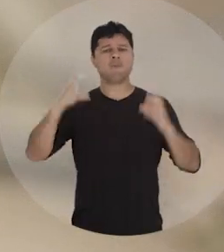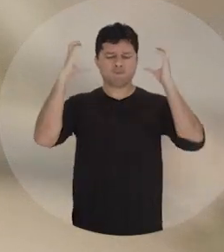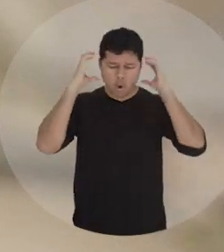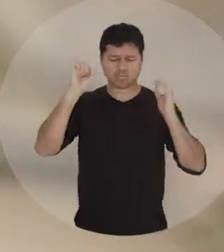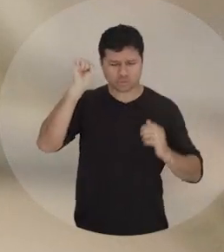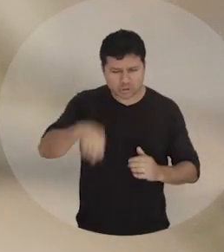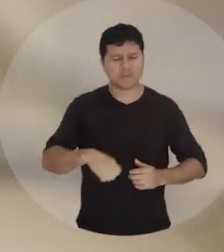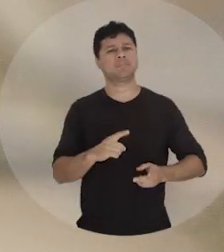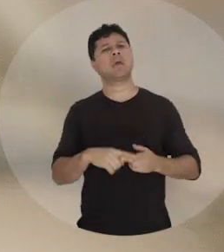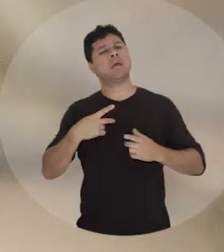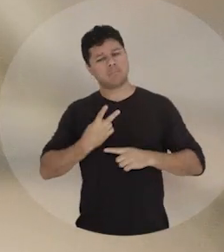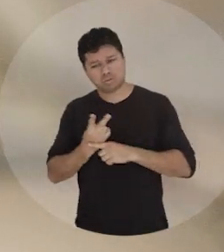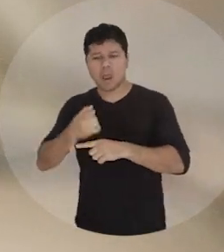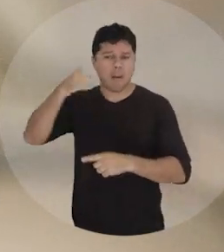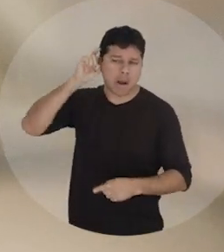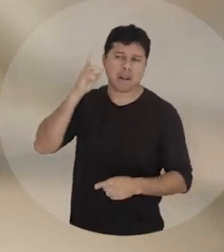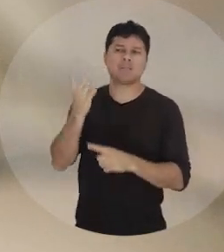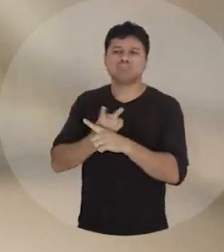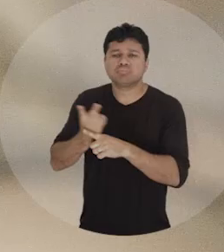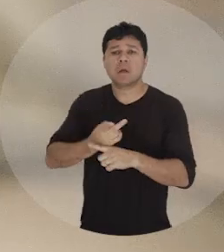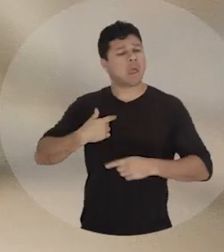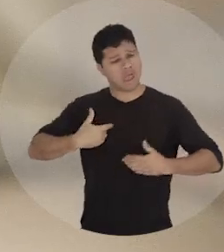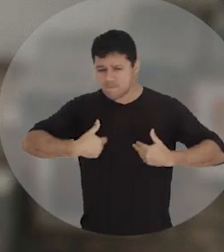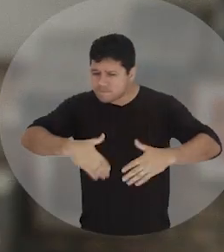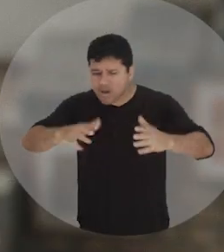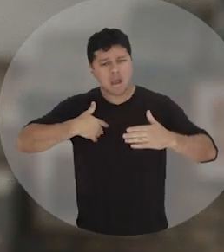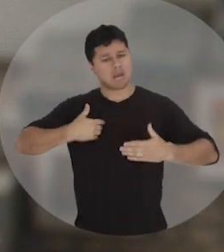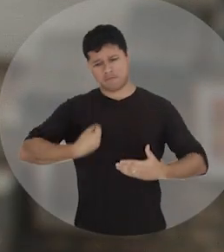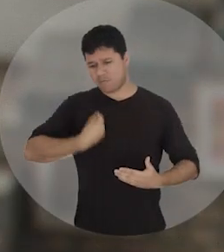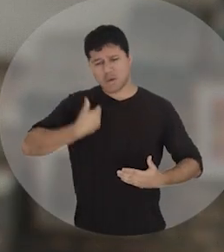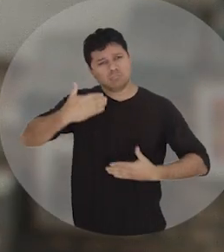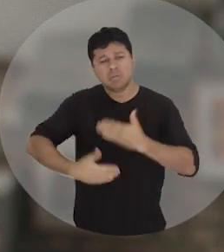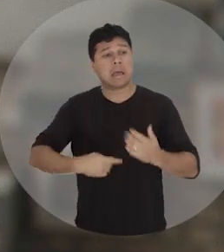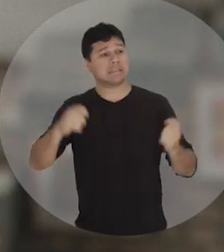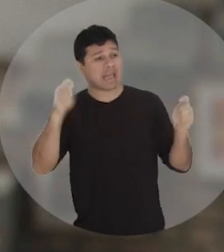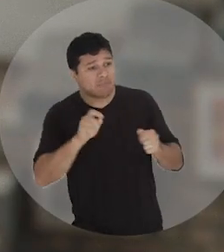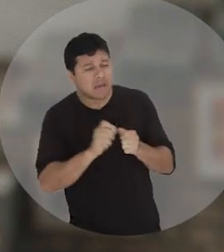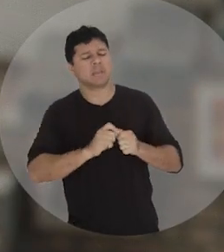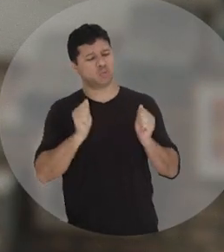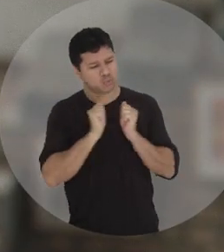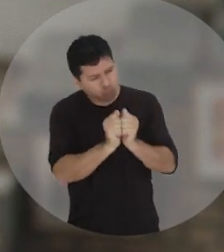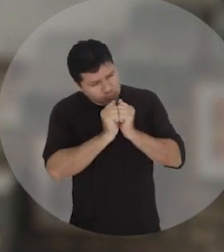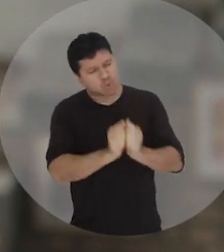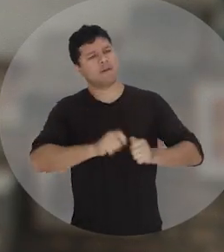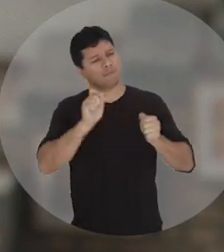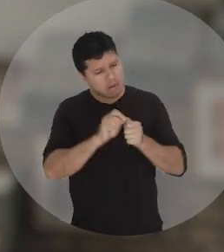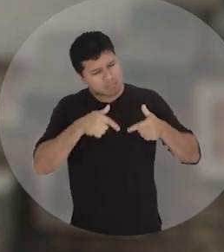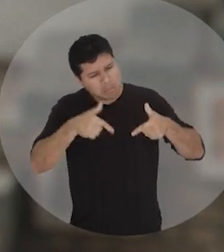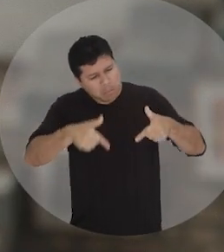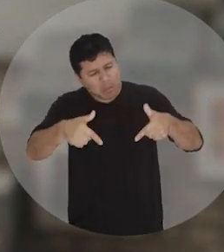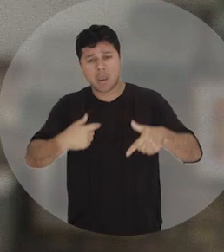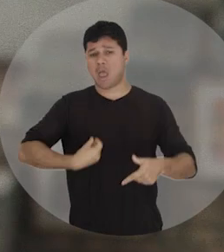né? Tem que fazer fone, tem que fazer, tem que correr atrás do aparelho, vão correr. É bola pra frente, é, né, vamos fazer o que dá pra fazer, vamos